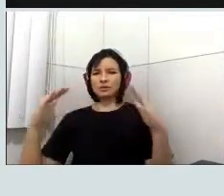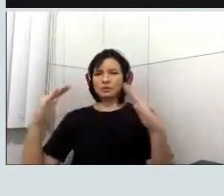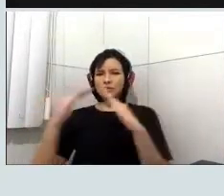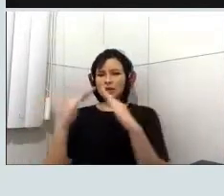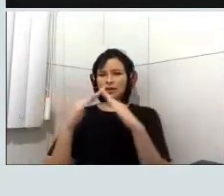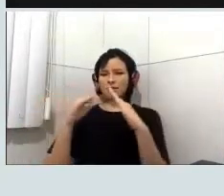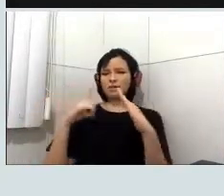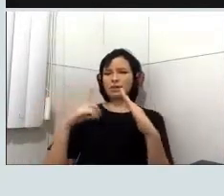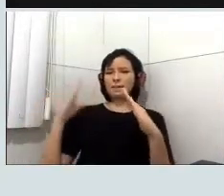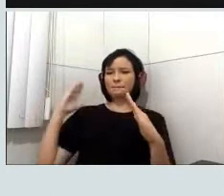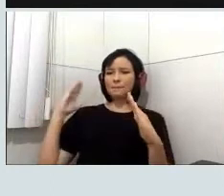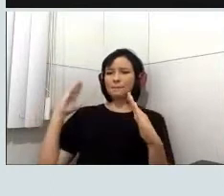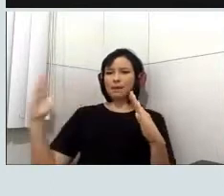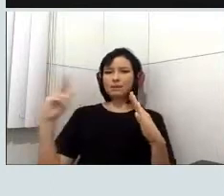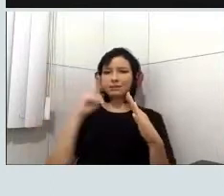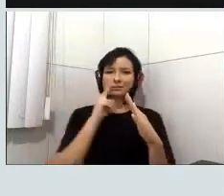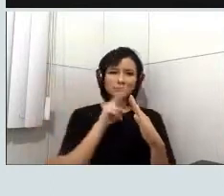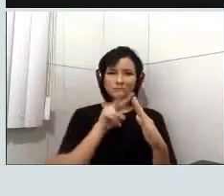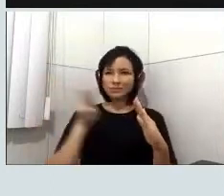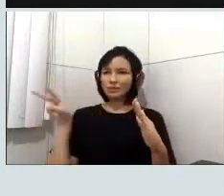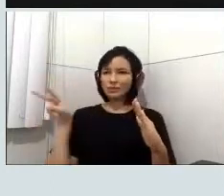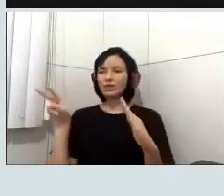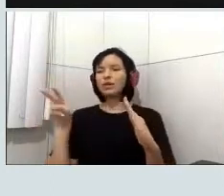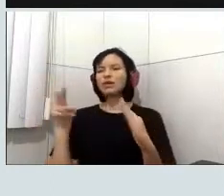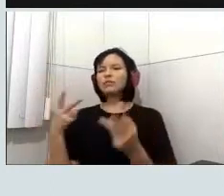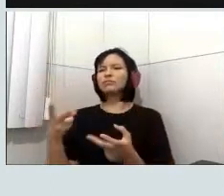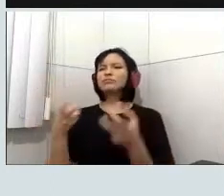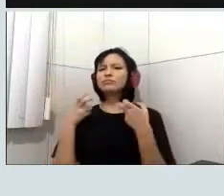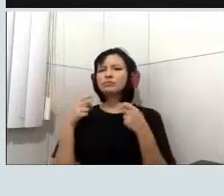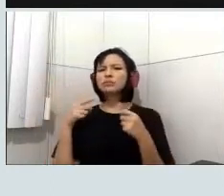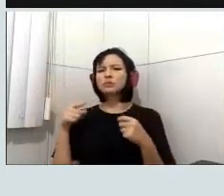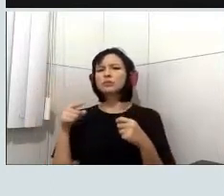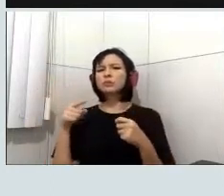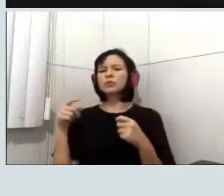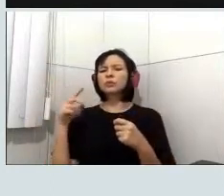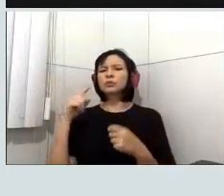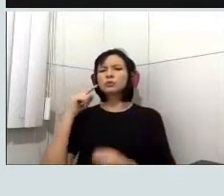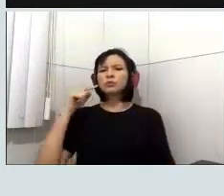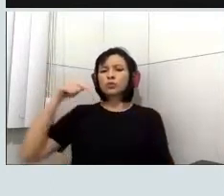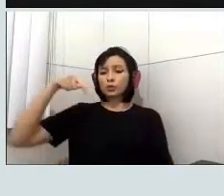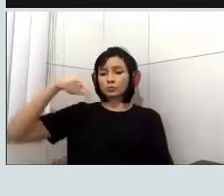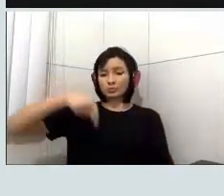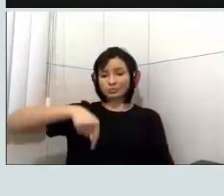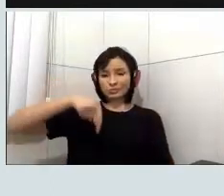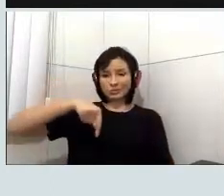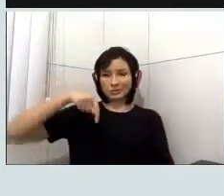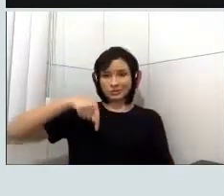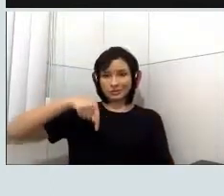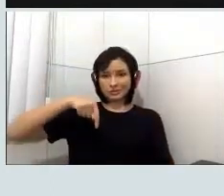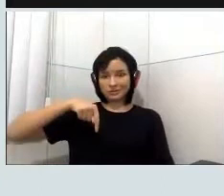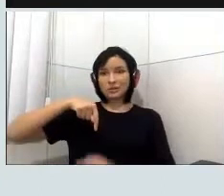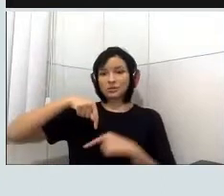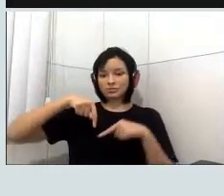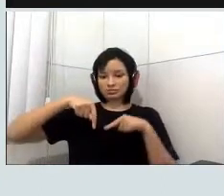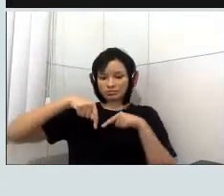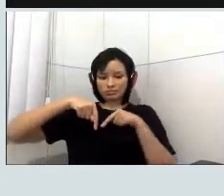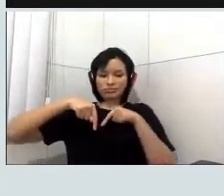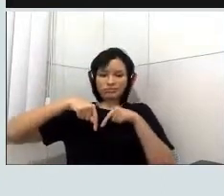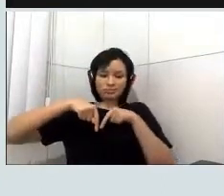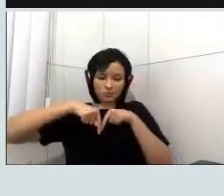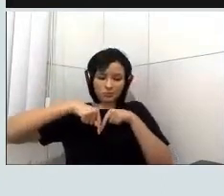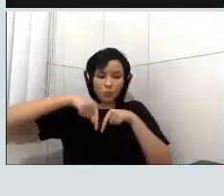vocês e observem que do chão, da pontinha desse cantinho, do